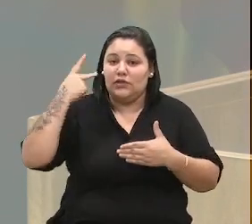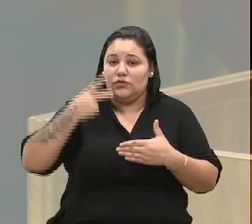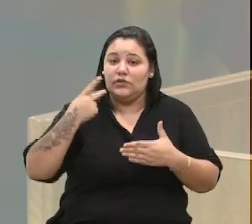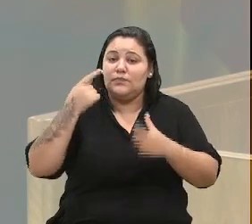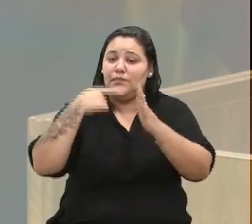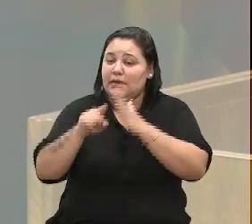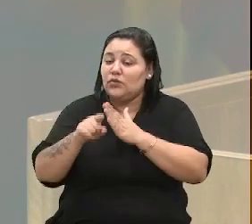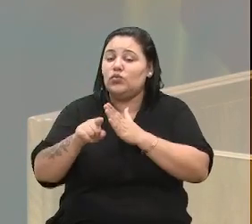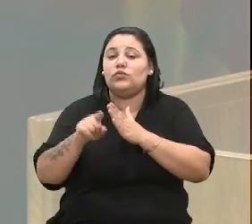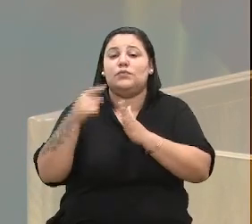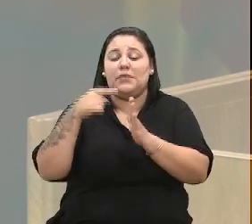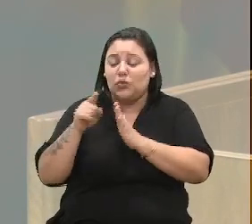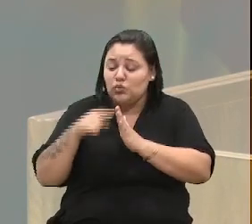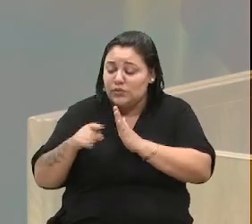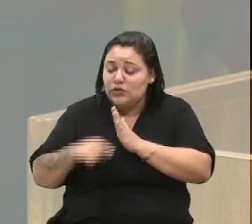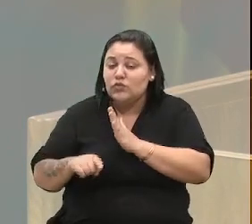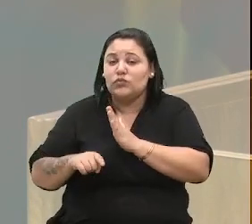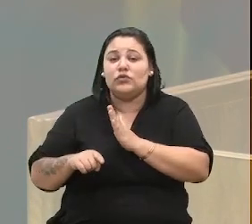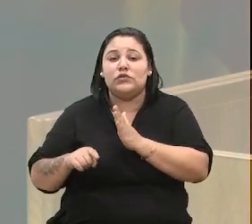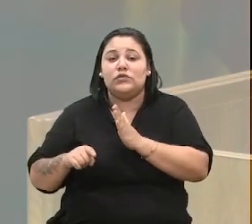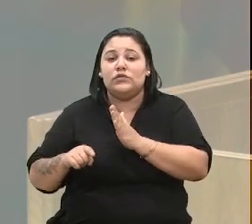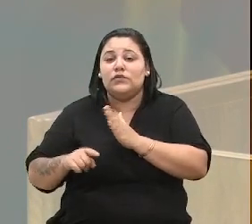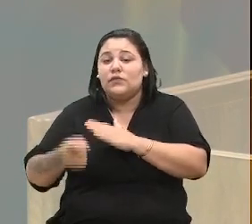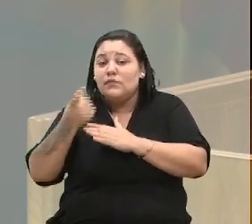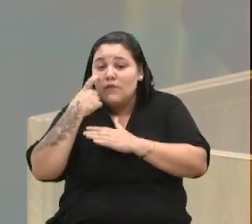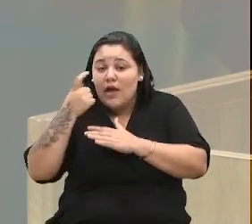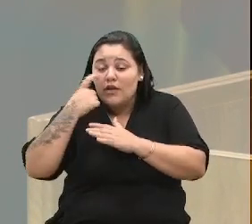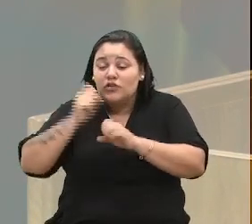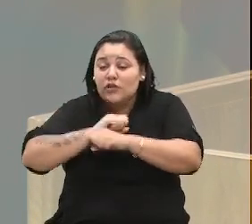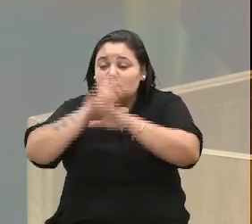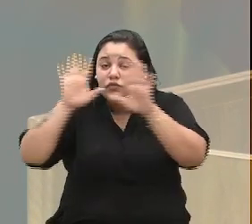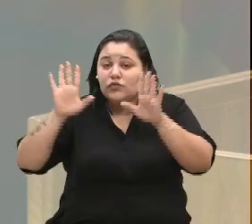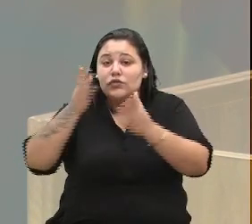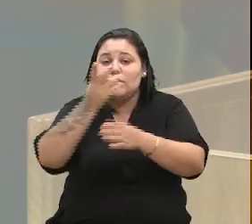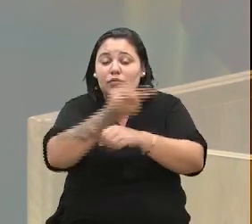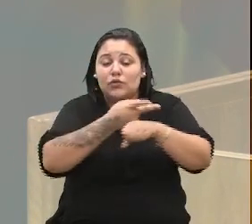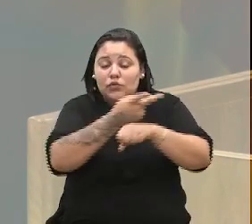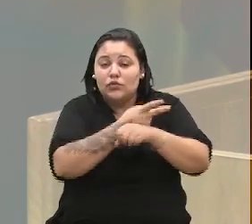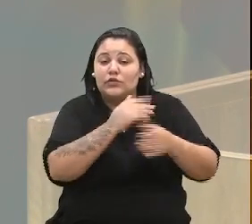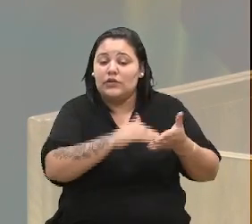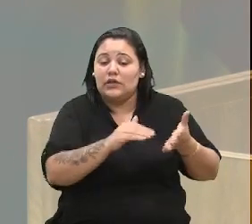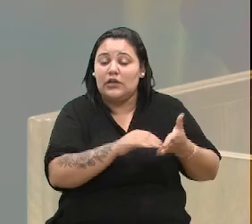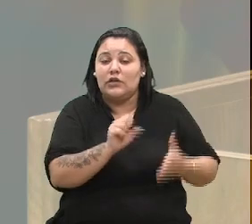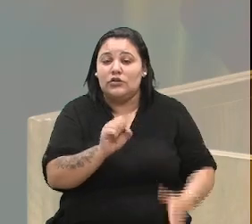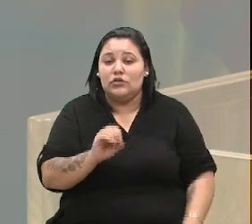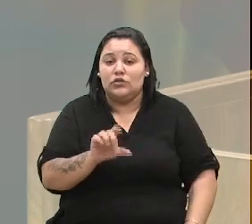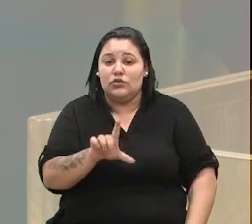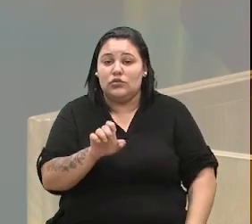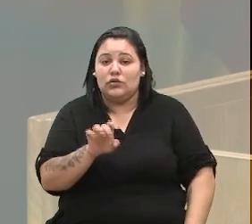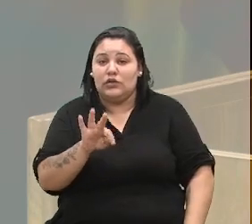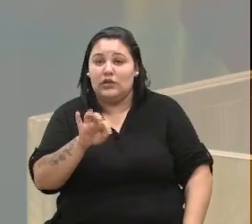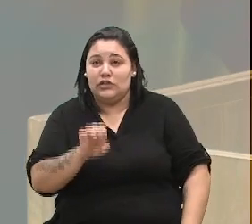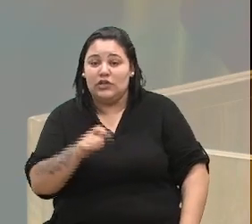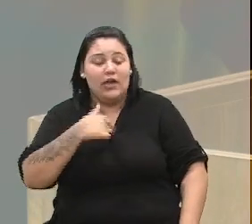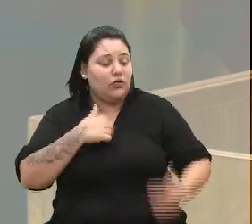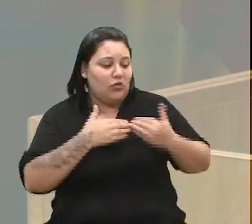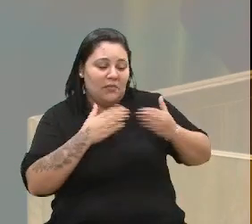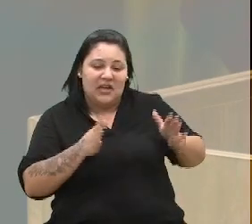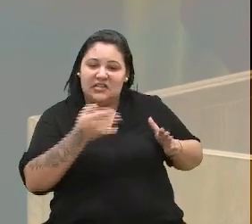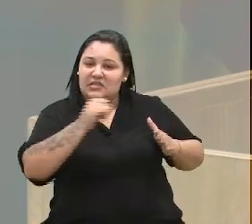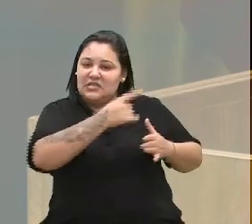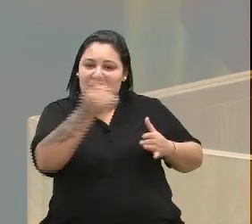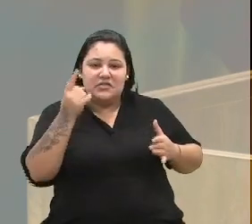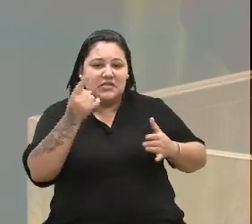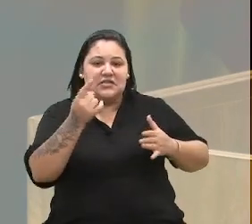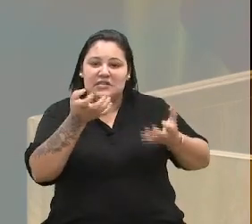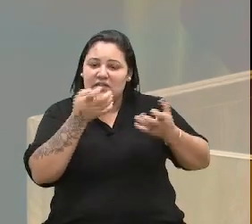dúvidas, né, que neste momento procurem o secretário Solete, estou aqui à disposição até para fazer um encontro, uma reunião, se alguém ficou com